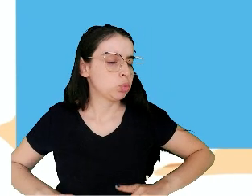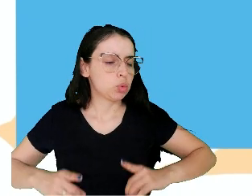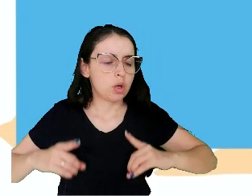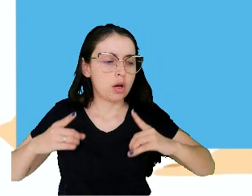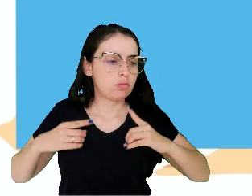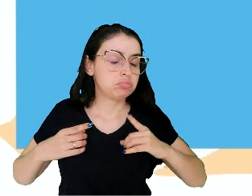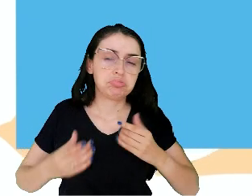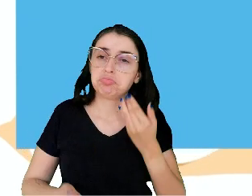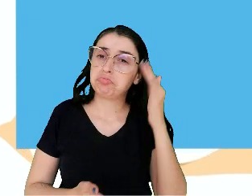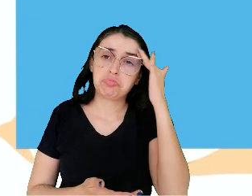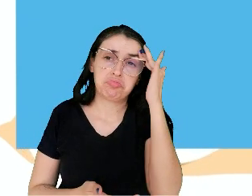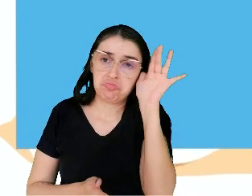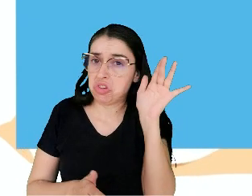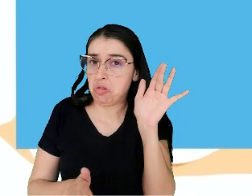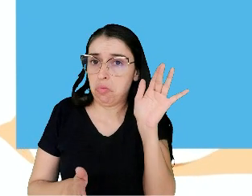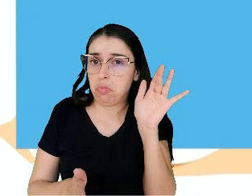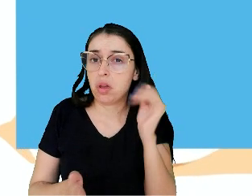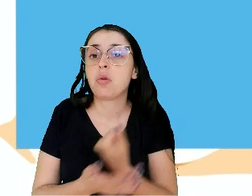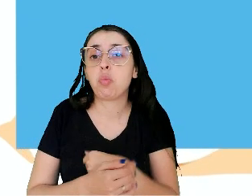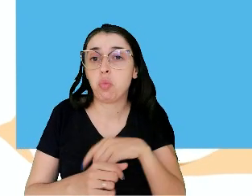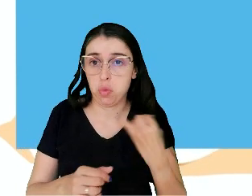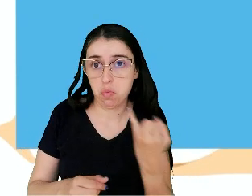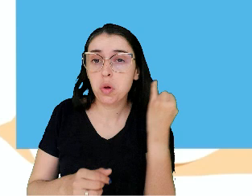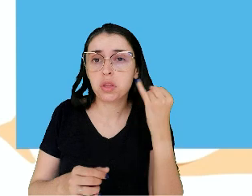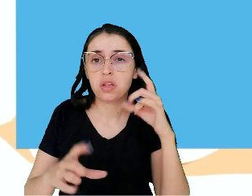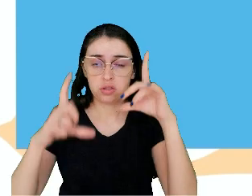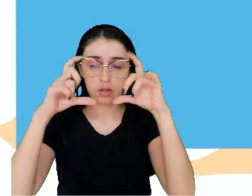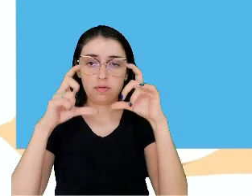eu não sei o que aconteceu, mas o que interessa é a fotografia.